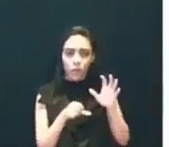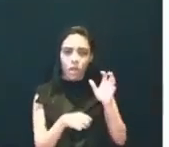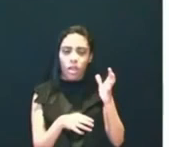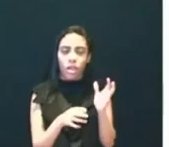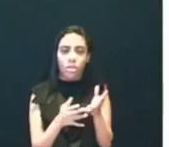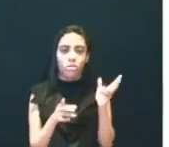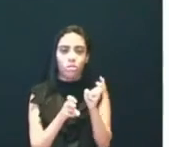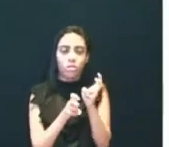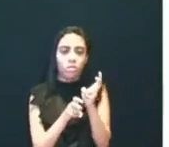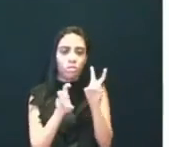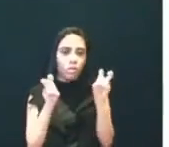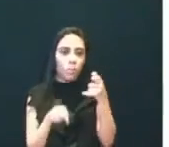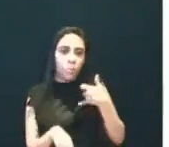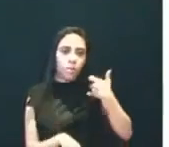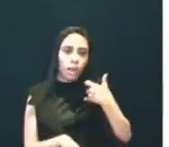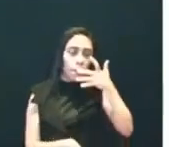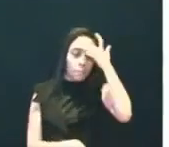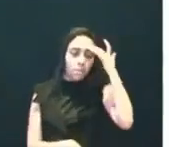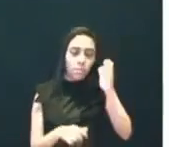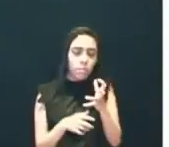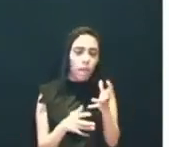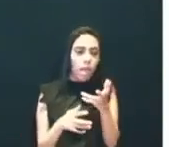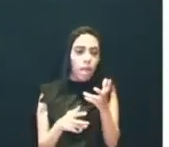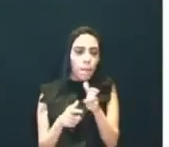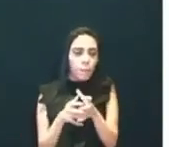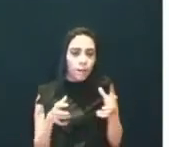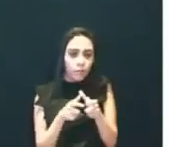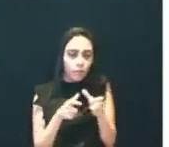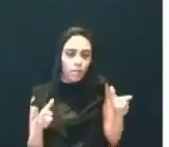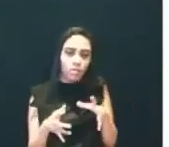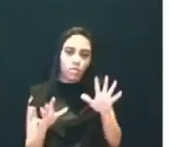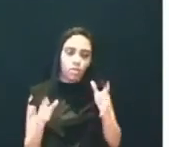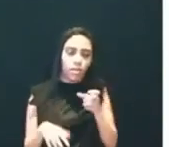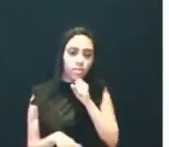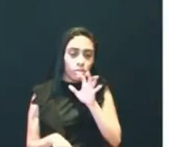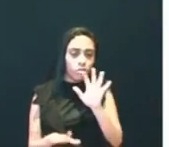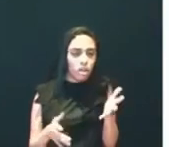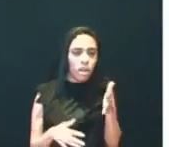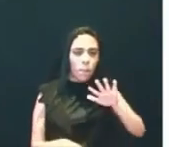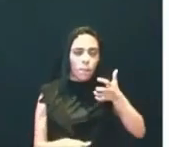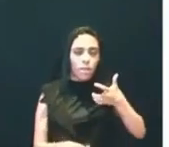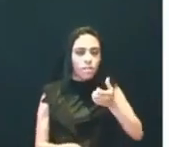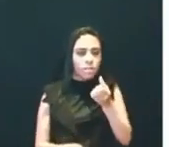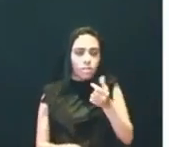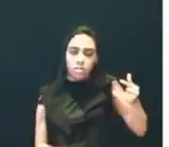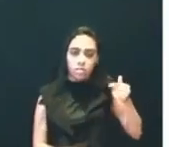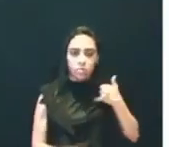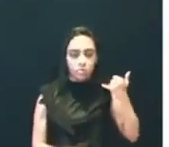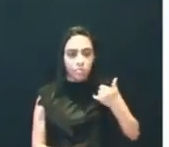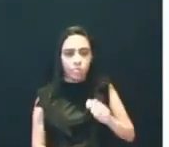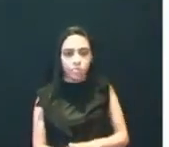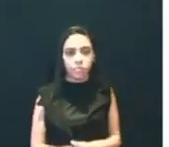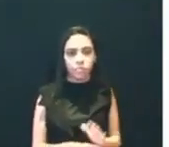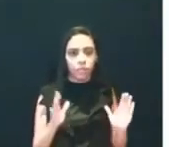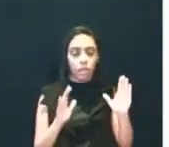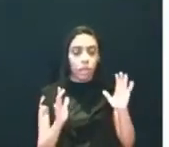idade, onde eu disse que a maioria dos pacientes são mais idosos, onde a mediana de idade é de 67 anos. Se a